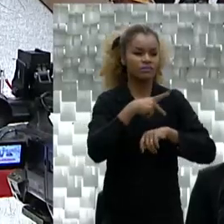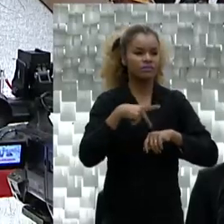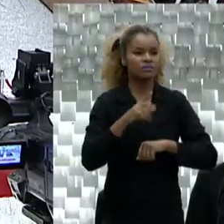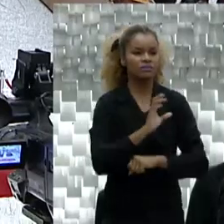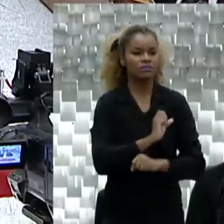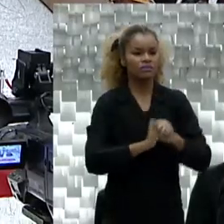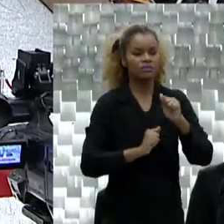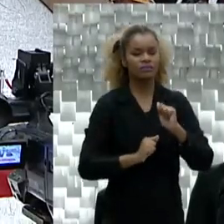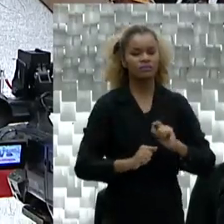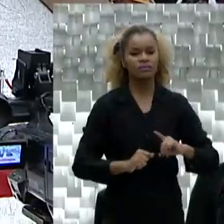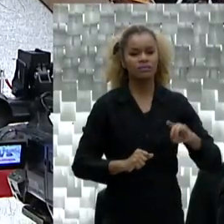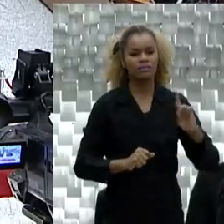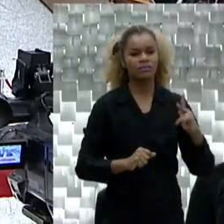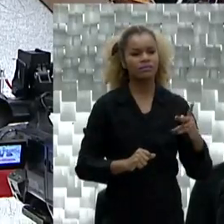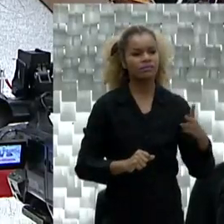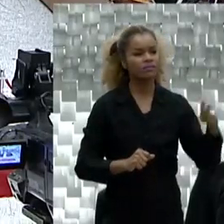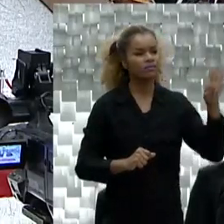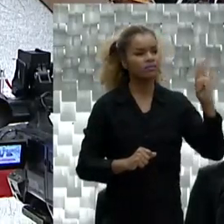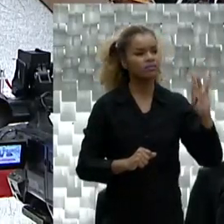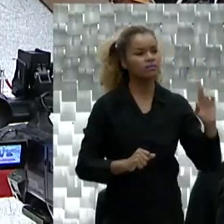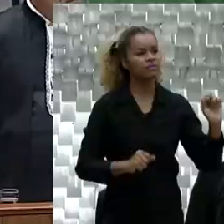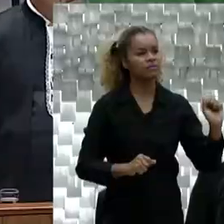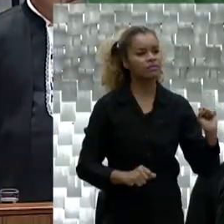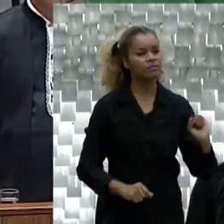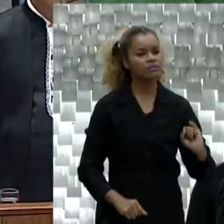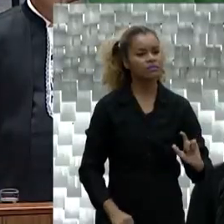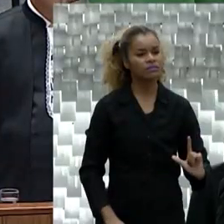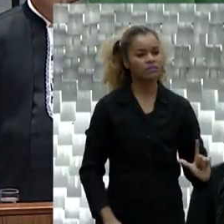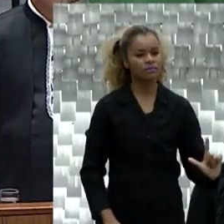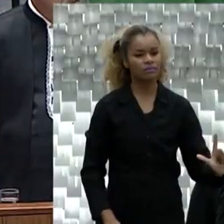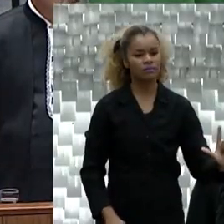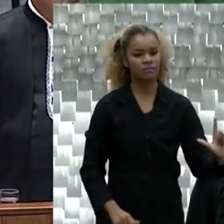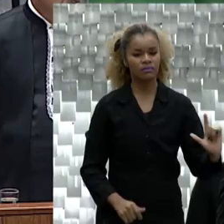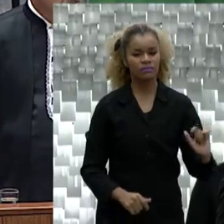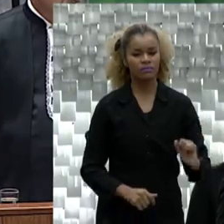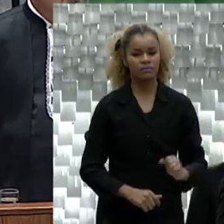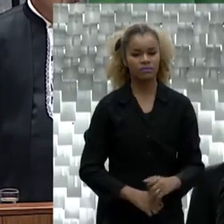gentil, pátria amada, Brasil.